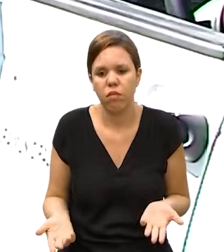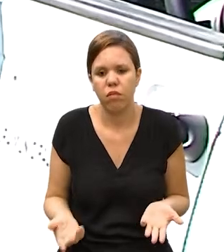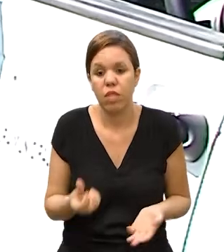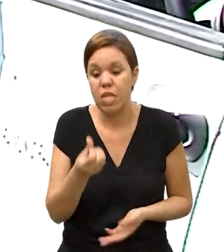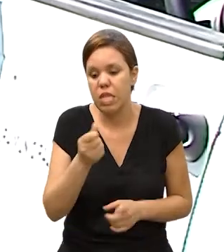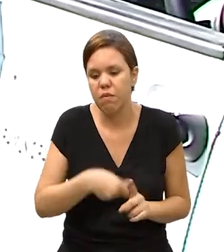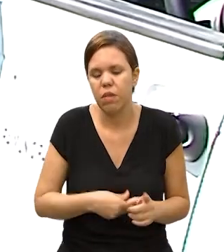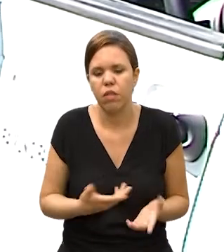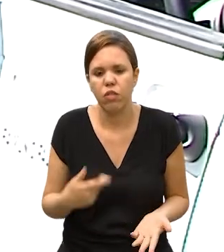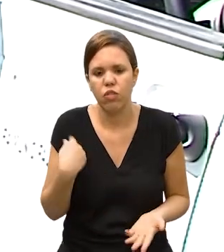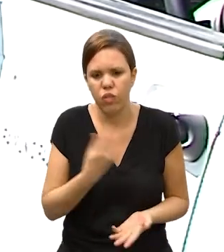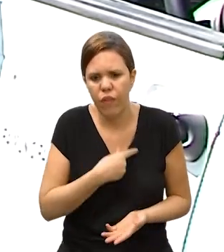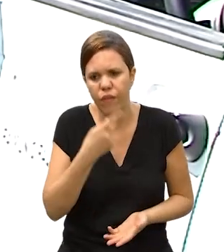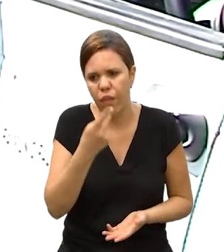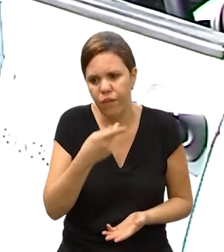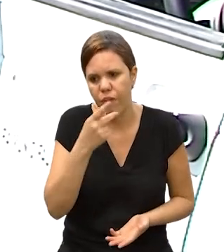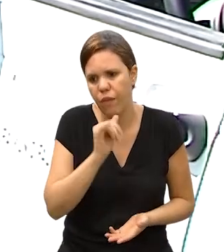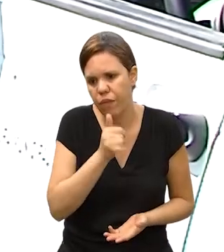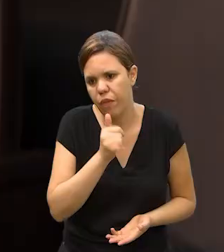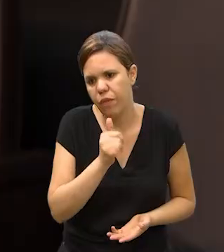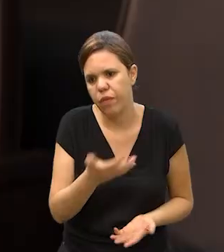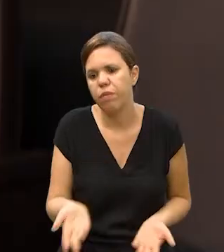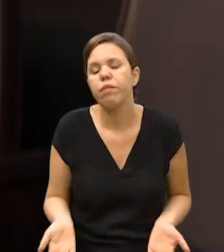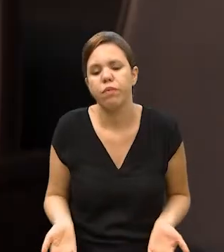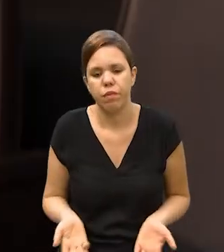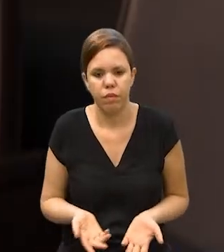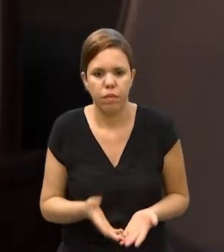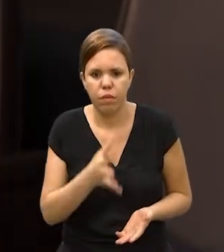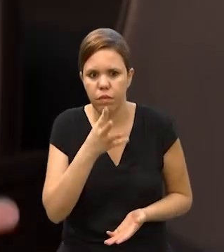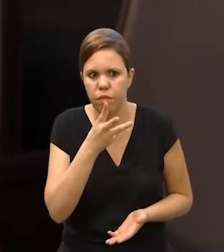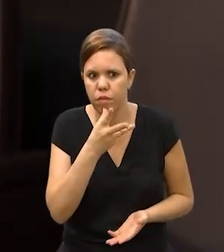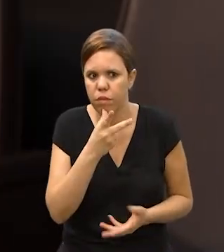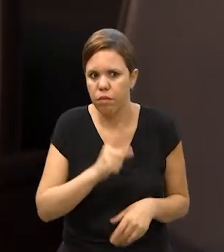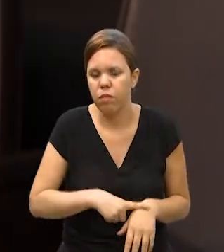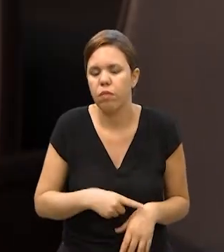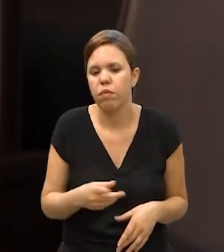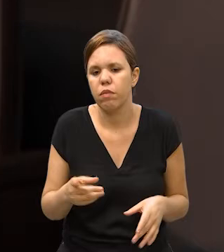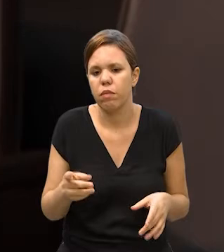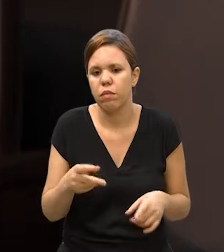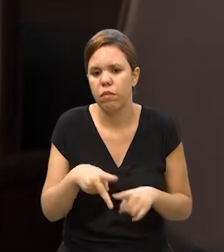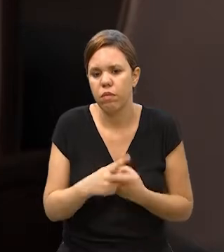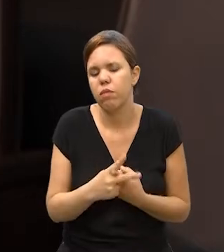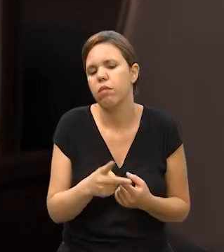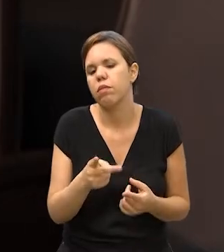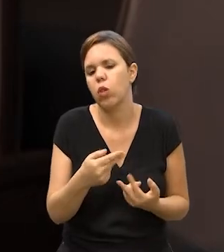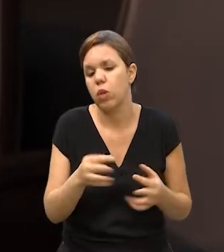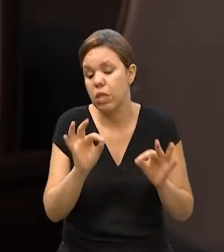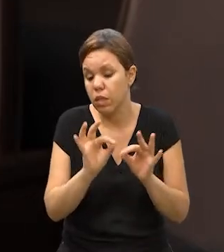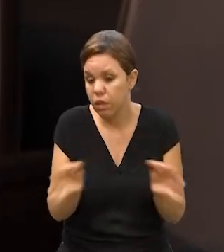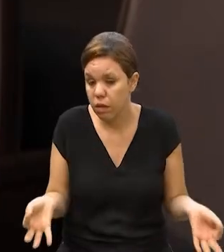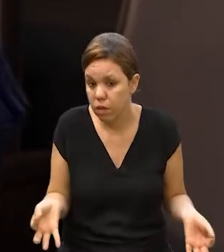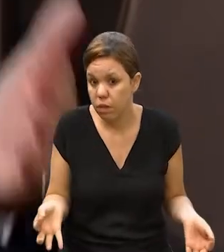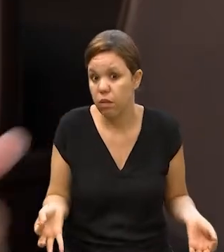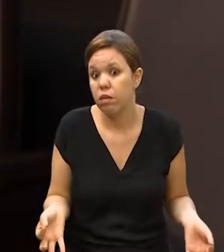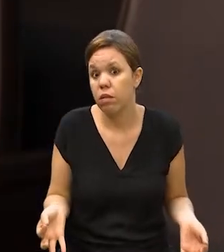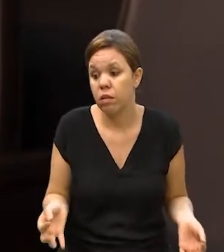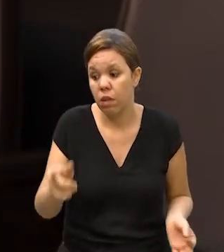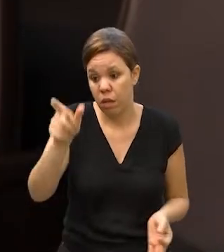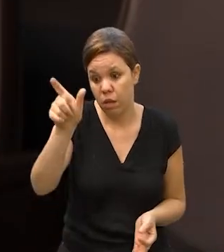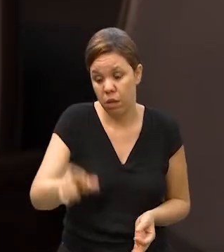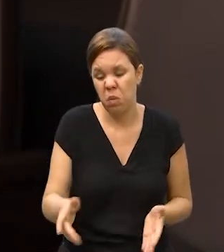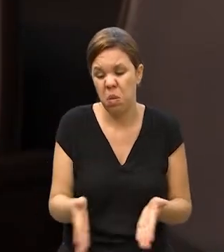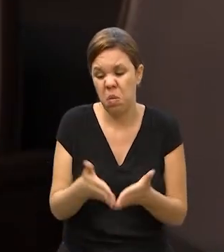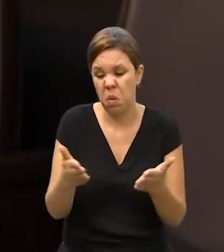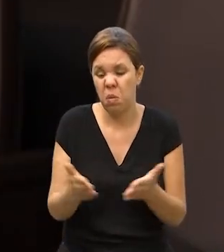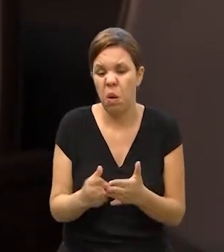6 meses, a gente falando, a gente alertando, né? Demorou-se tanto para corrigir algo tão simples, né? Aquela pessoa mais